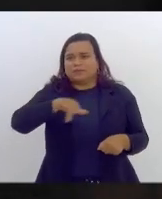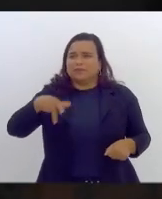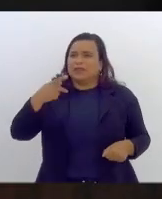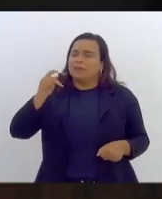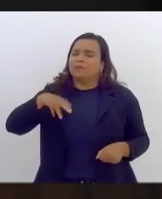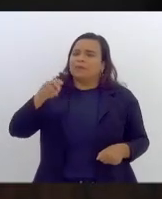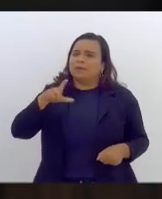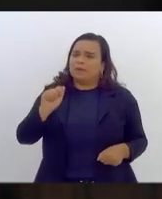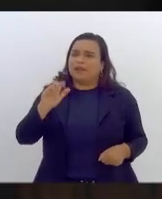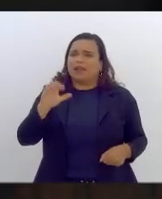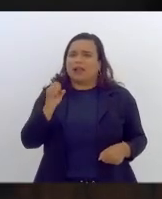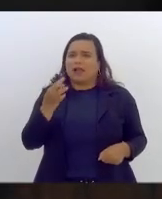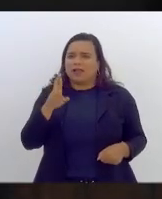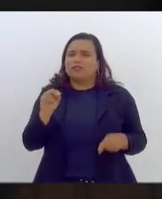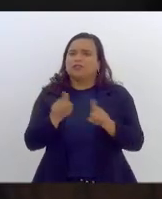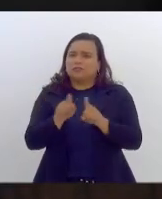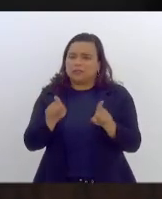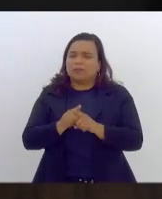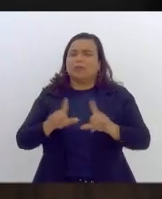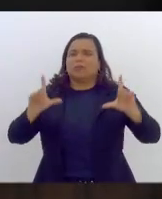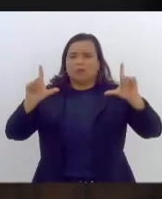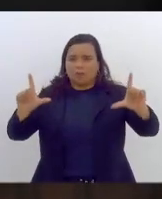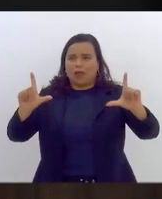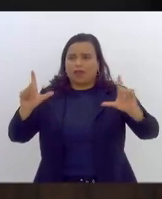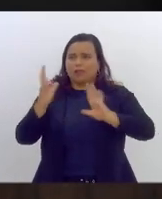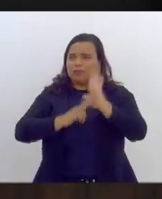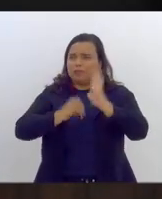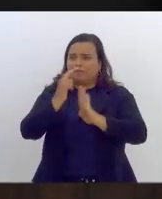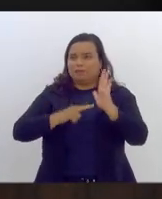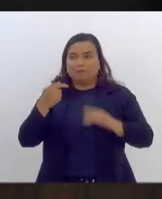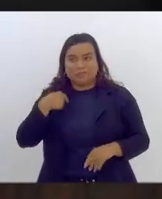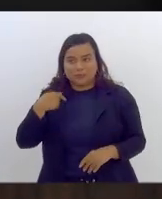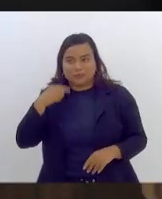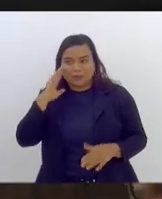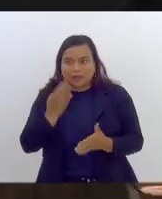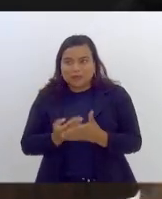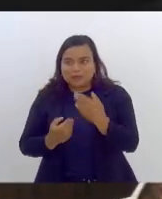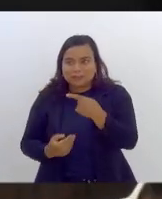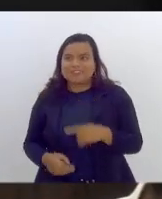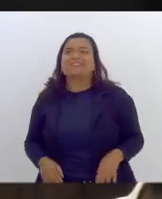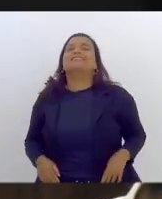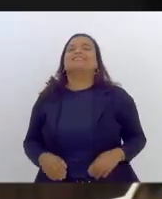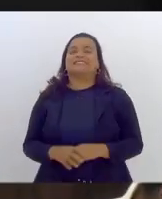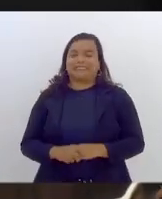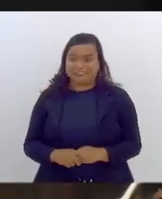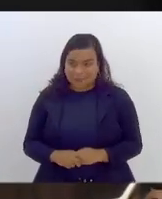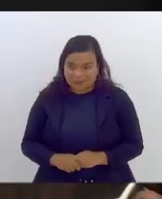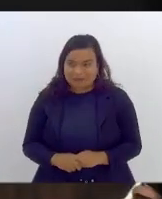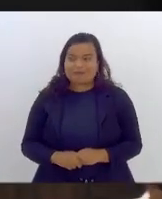Castro... fez um quadro onde ela me pintou, você acredita? Eu fiquei